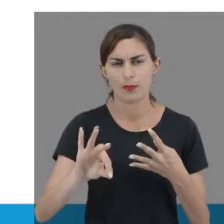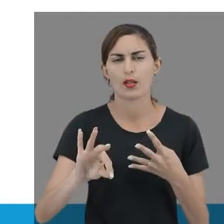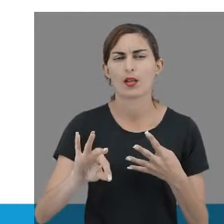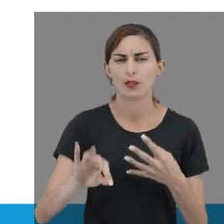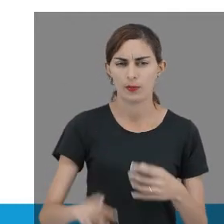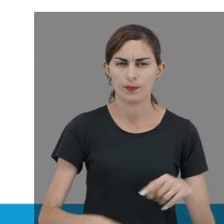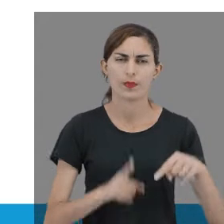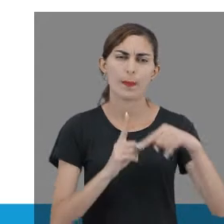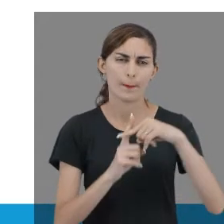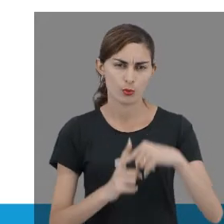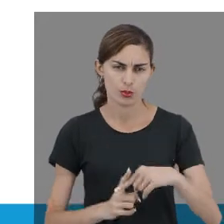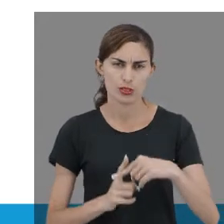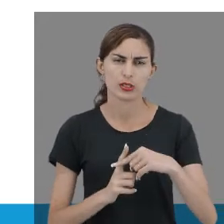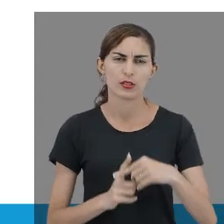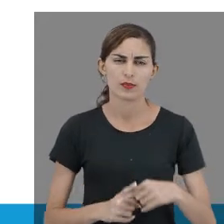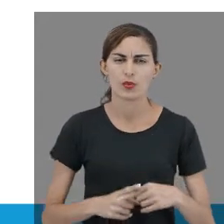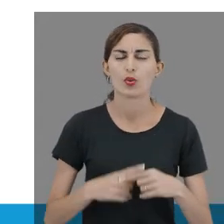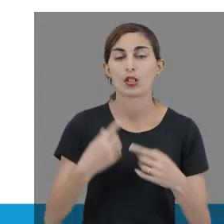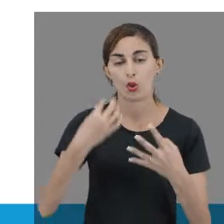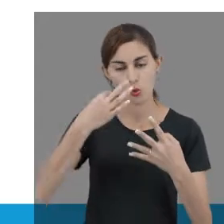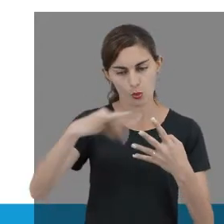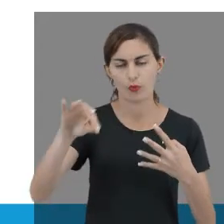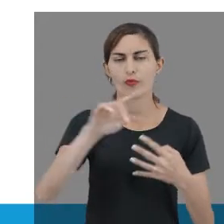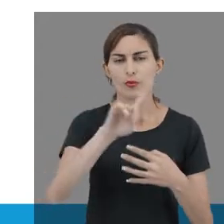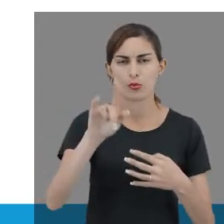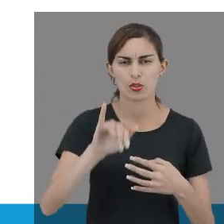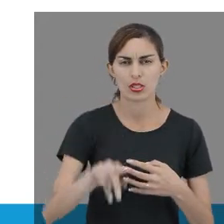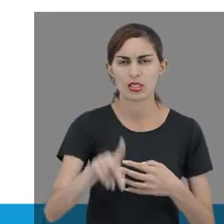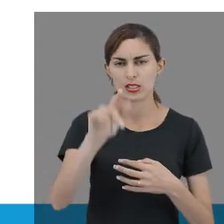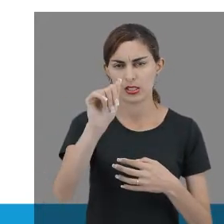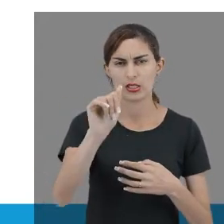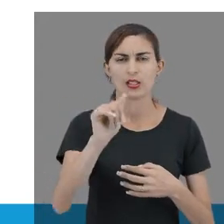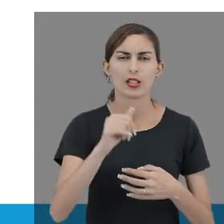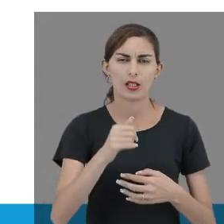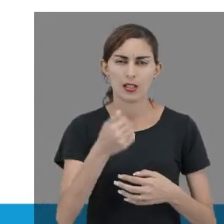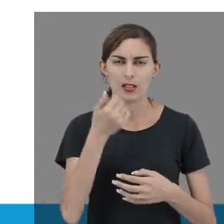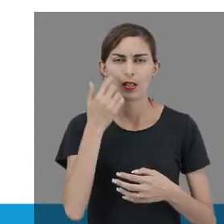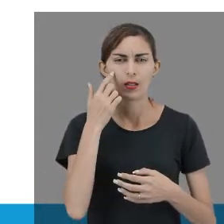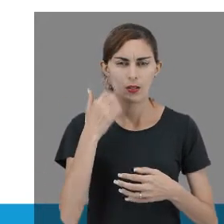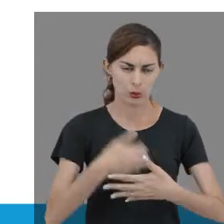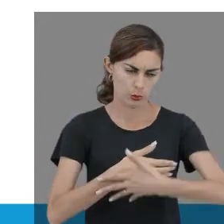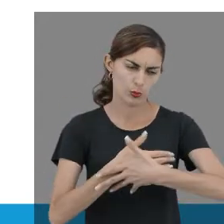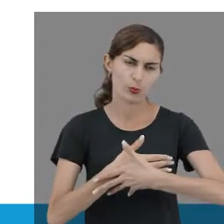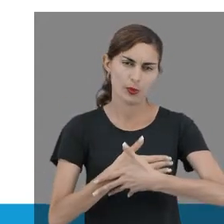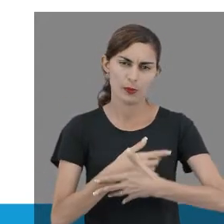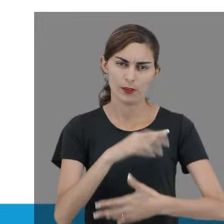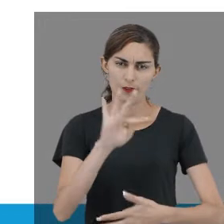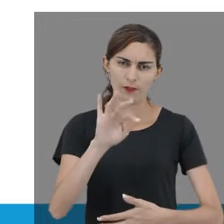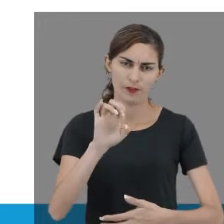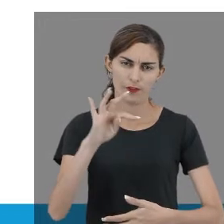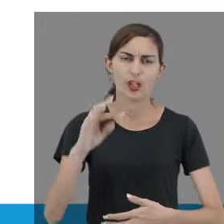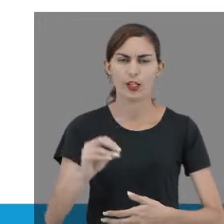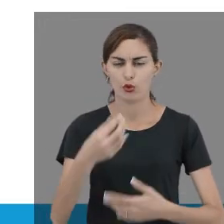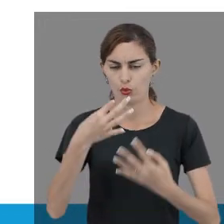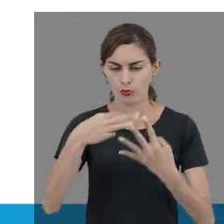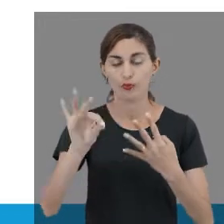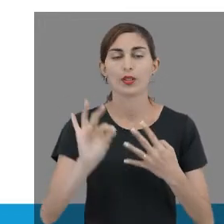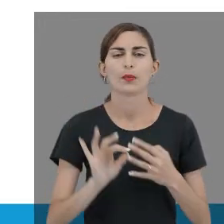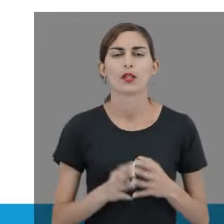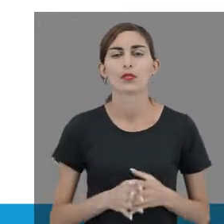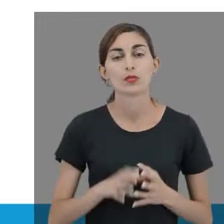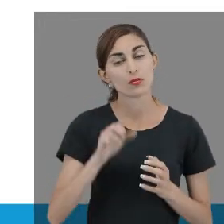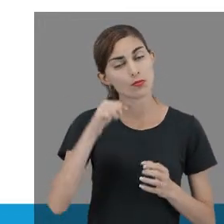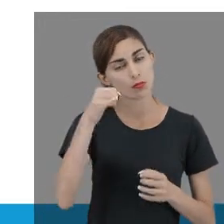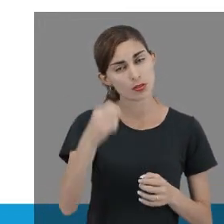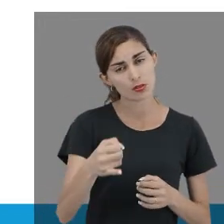natimorto confirmado pelo resultado laboratorial positivo ao reagente da mãe. Então, confirmou Zika, está morto o feto, ele é um